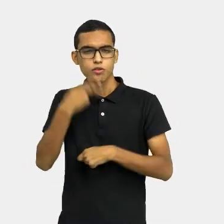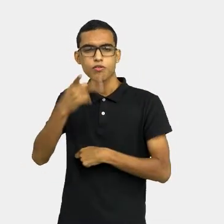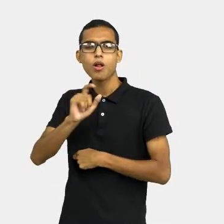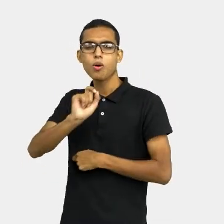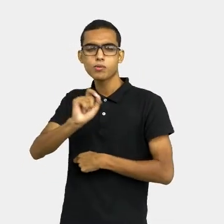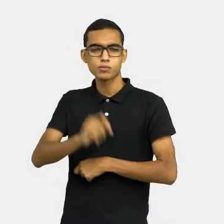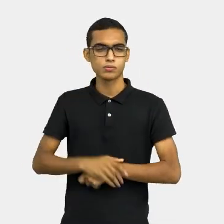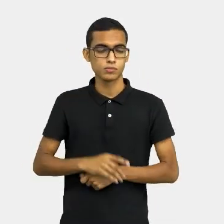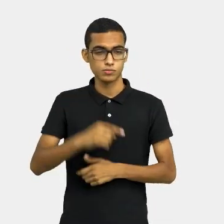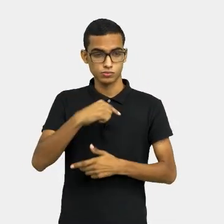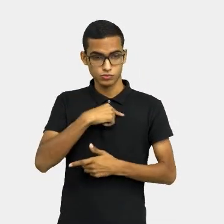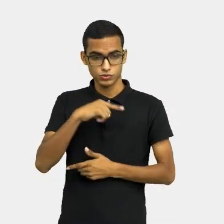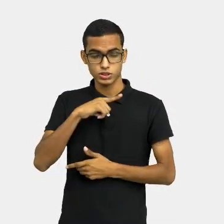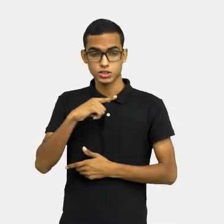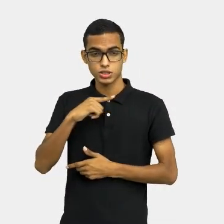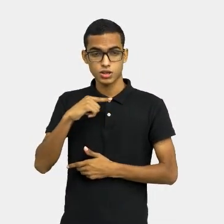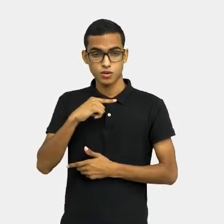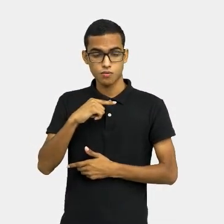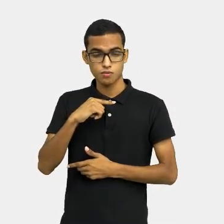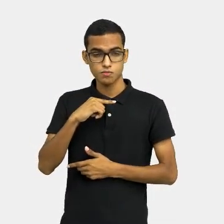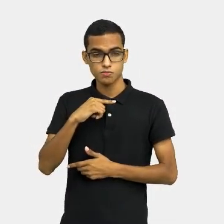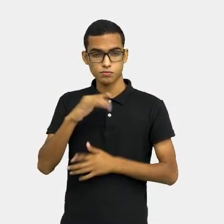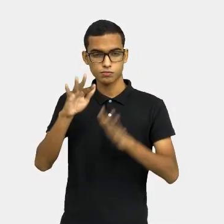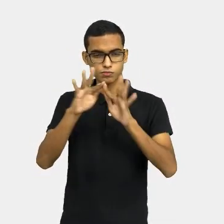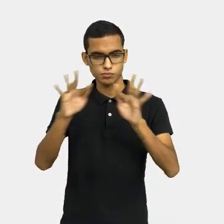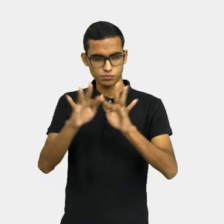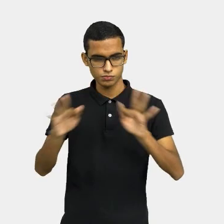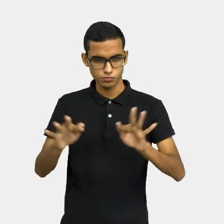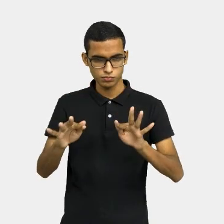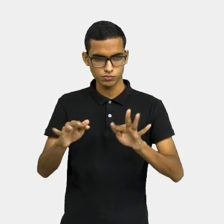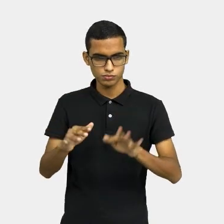vocês têm, vamos para o comando.